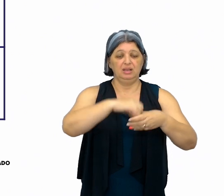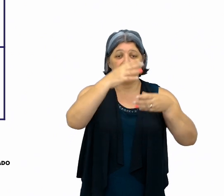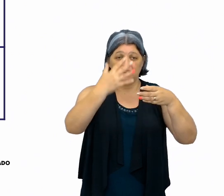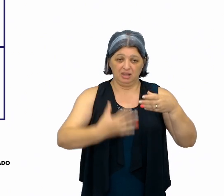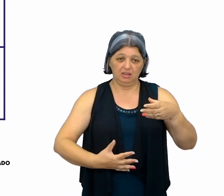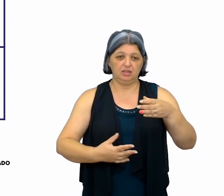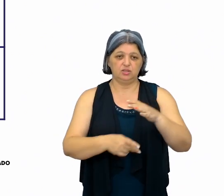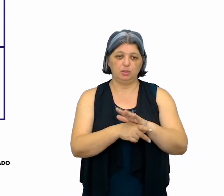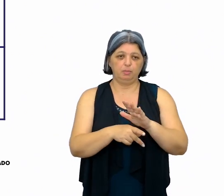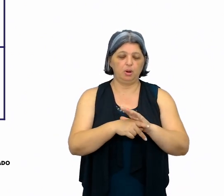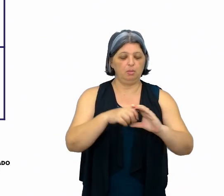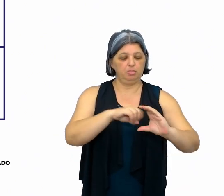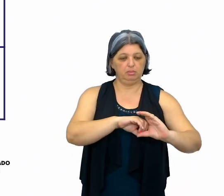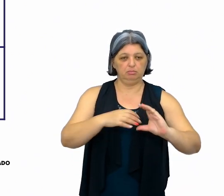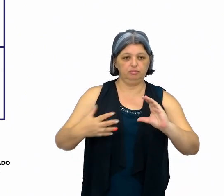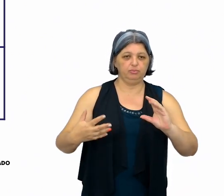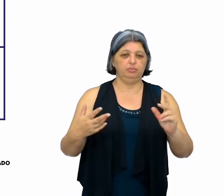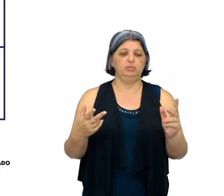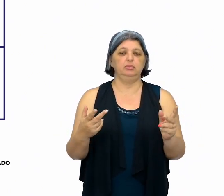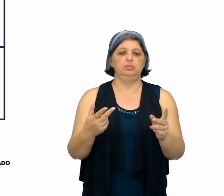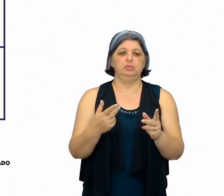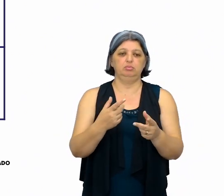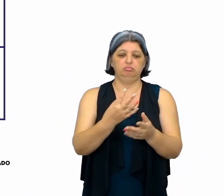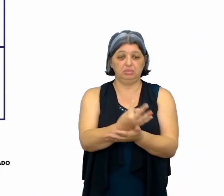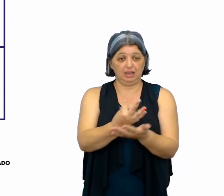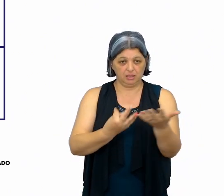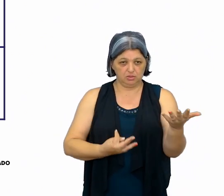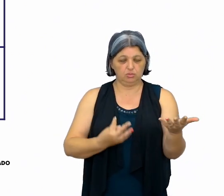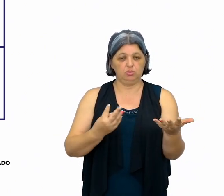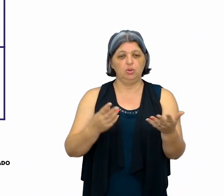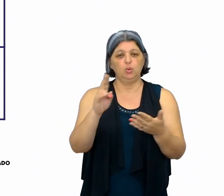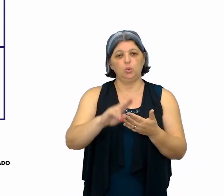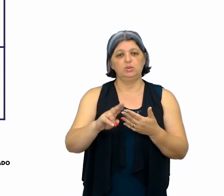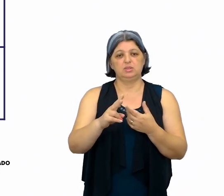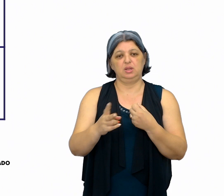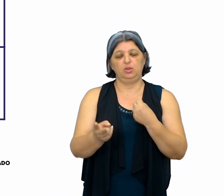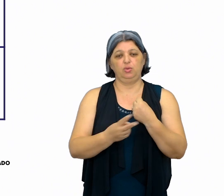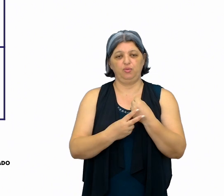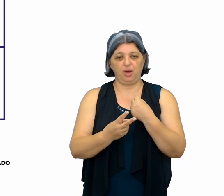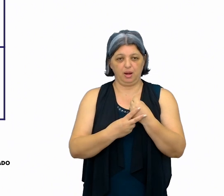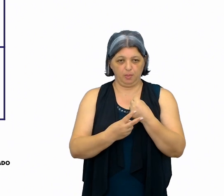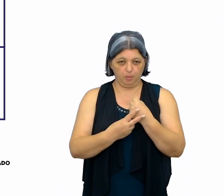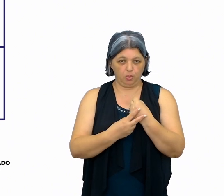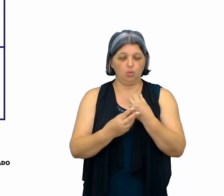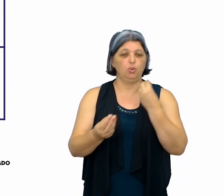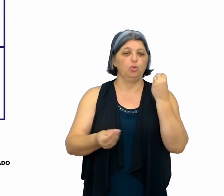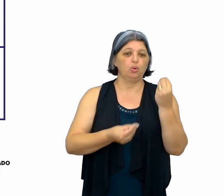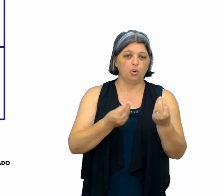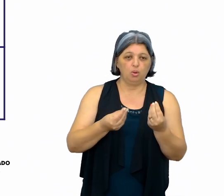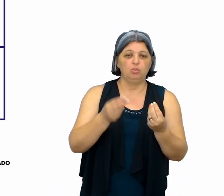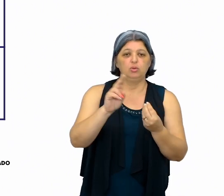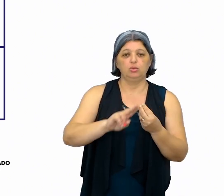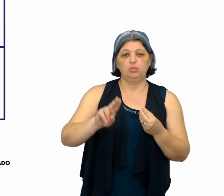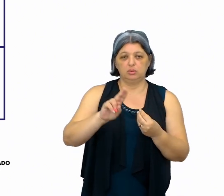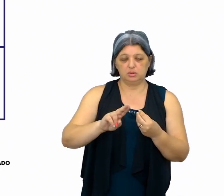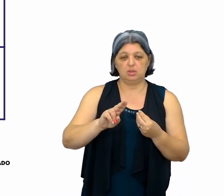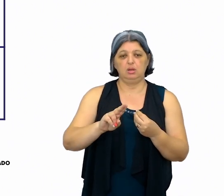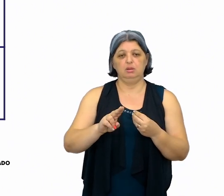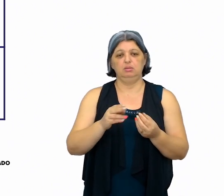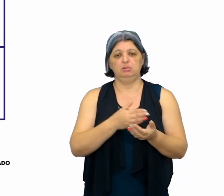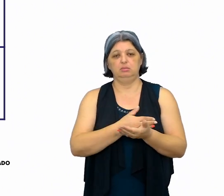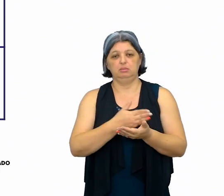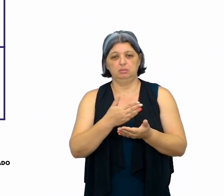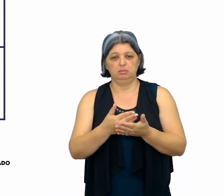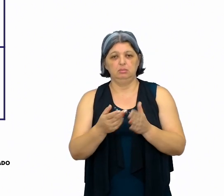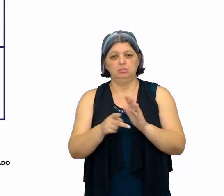textos instrucionais, bem como sobre os verbos, como devem ser empregados no infinitivo,